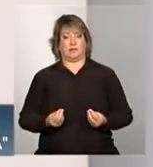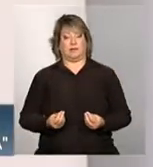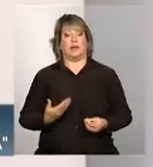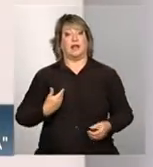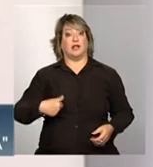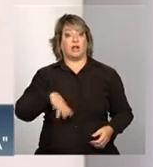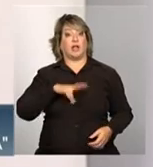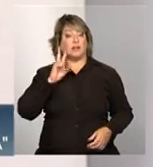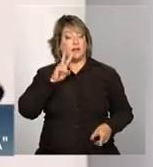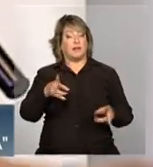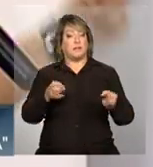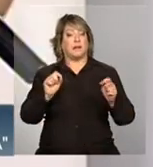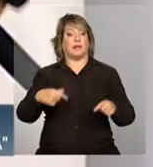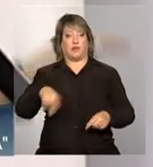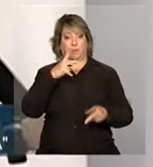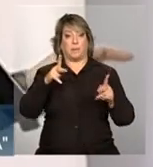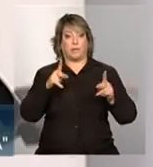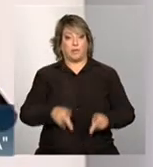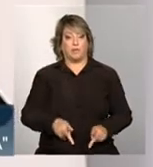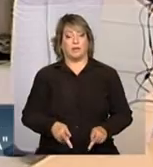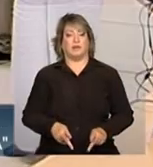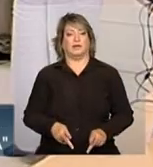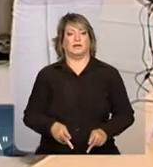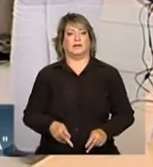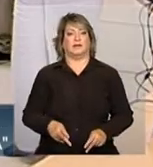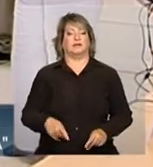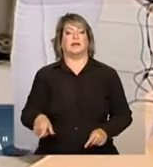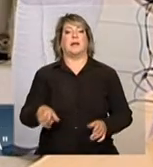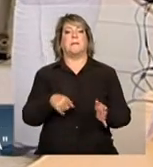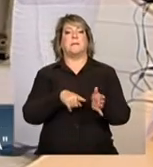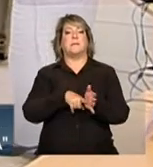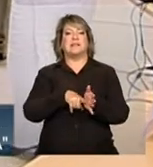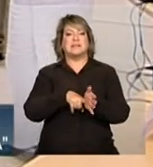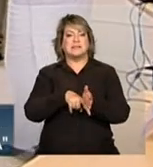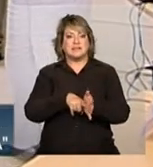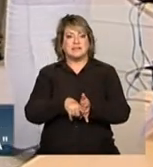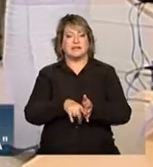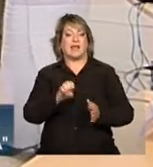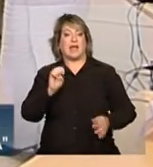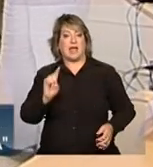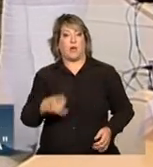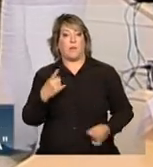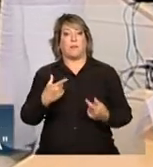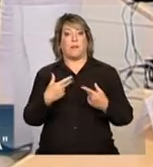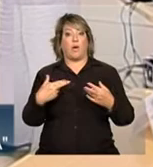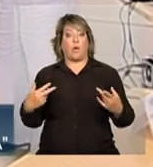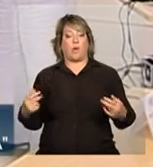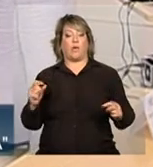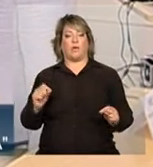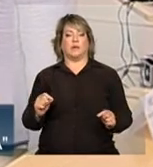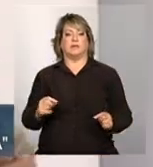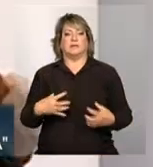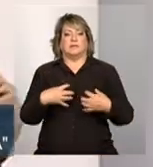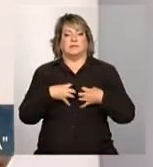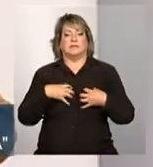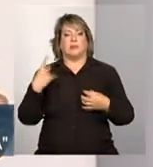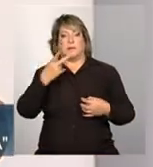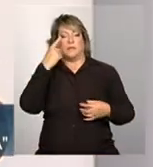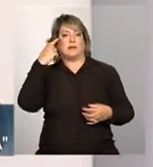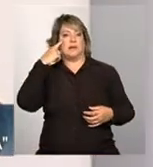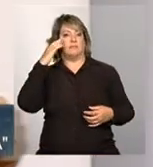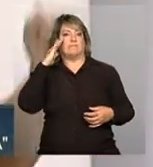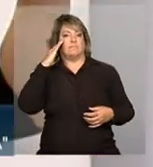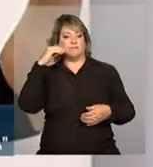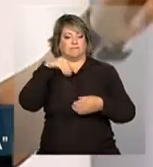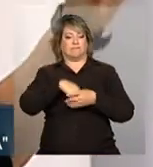temos a percepção da população. Aliás, pesquisa é algo que mexe com corações e mentes no